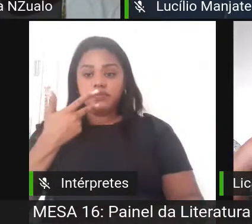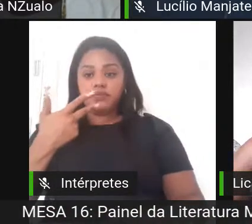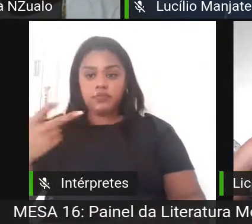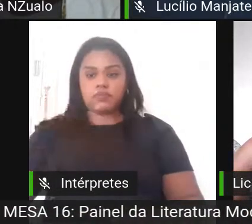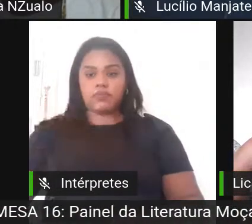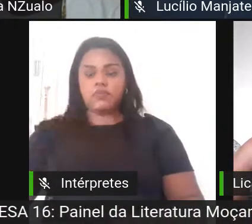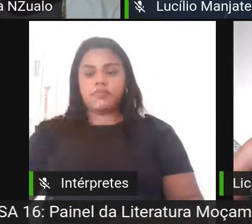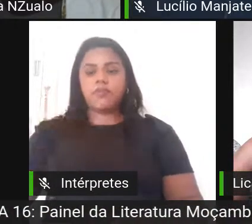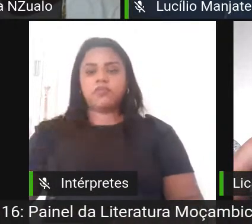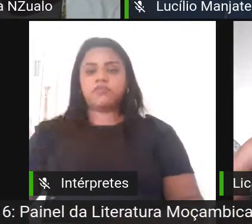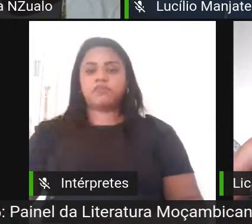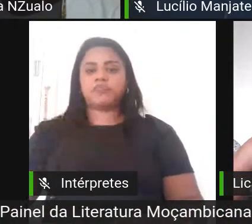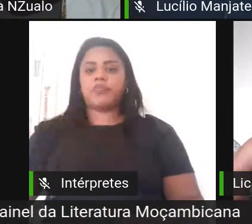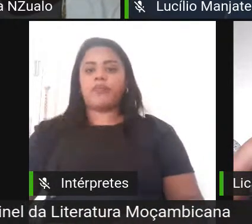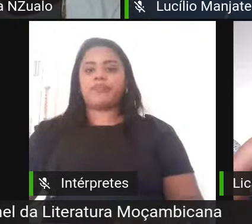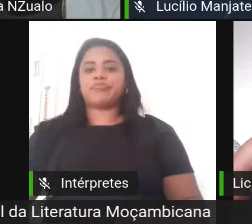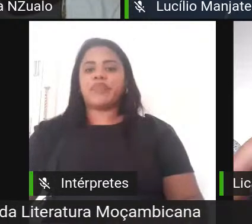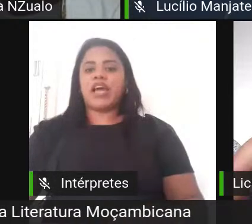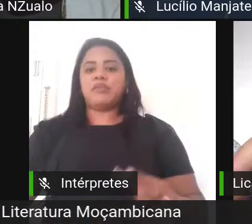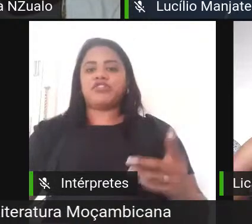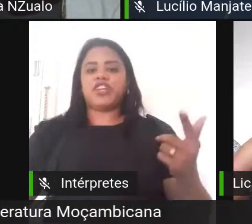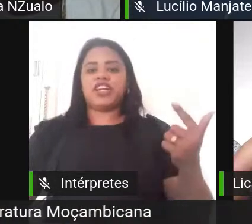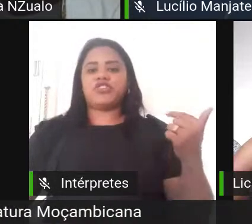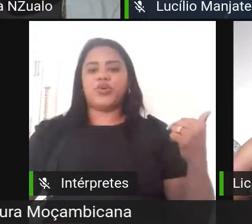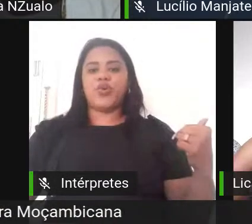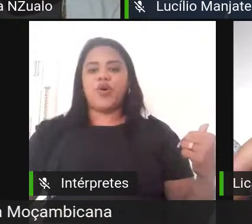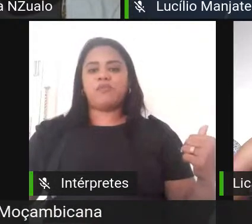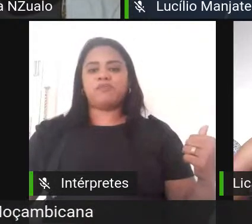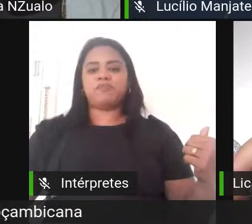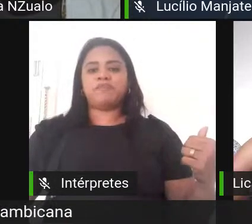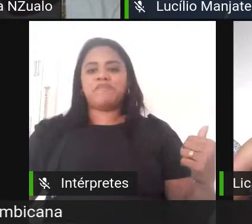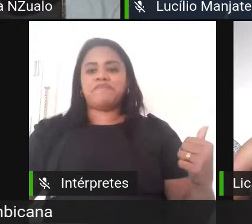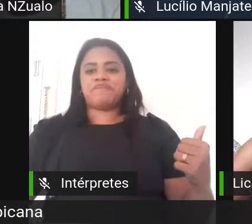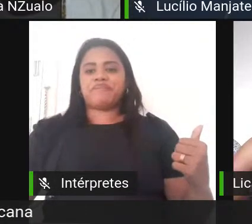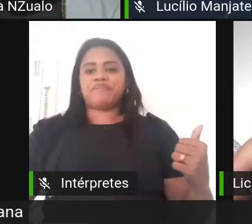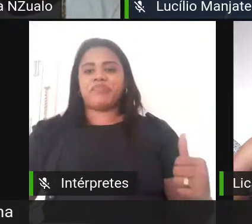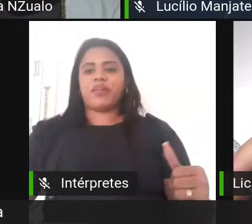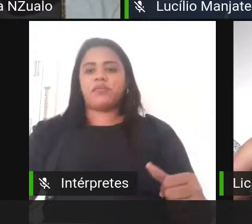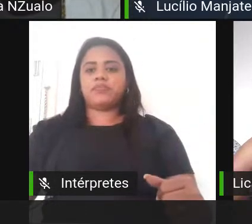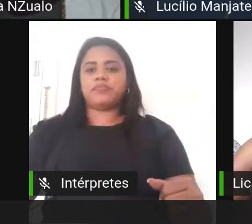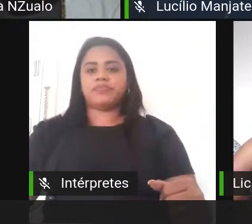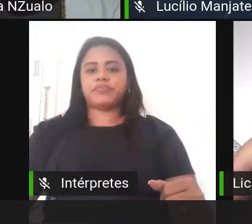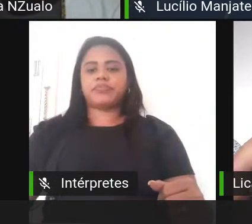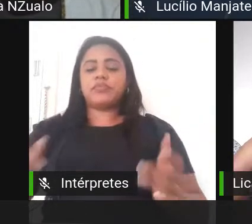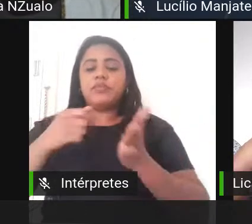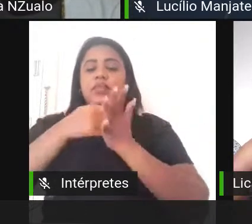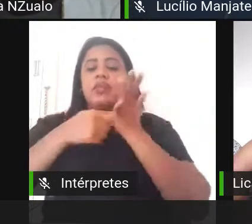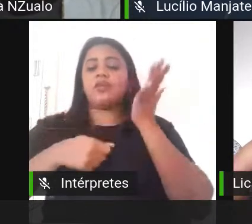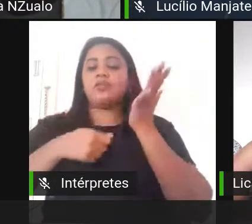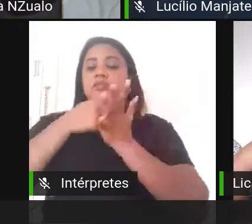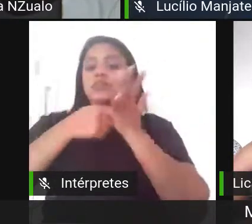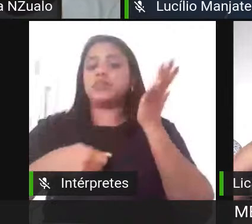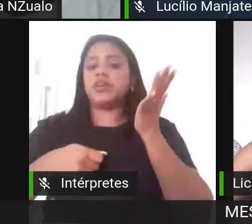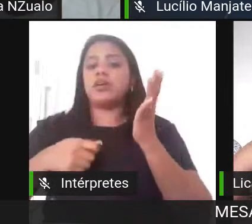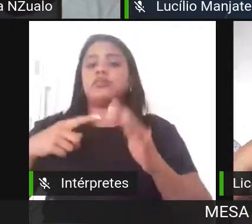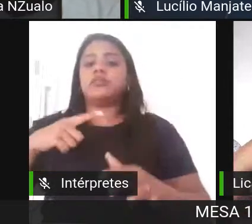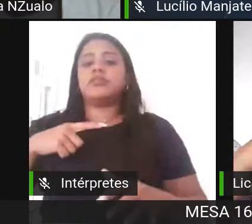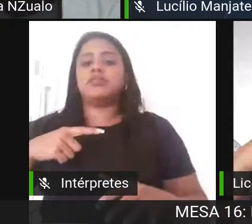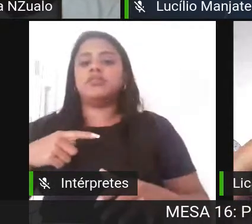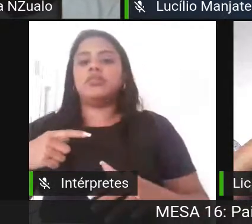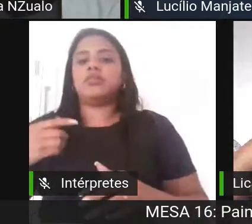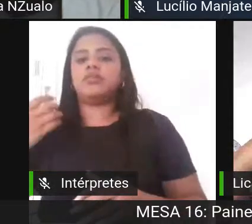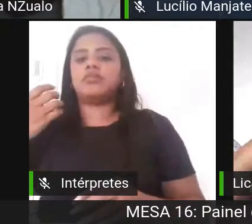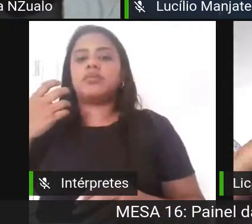Moçambique, como se dá o processo de escrita de vocês com base na oratória? Lica, conseguiu entender